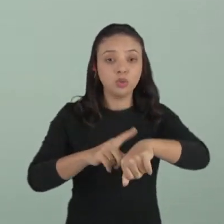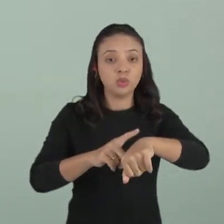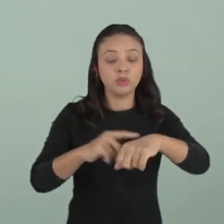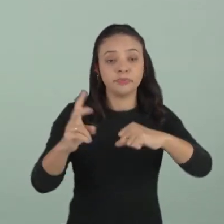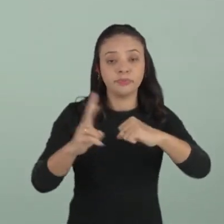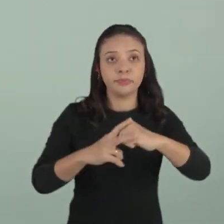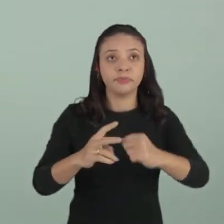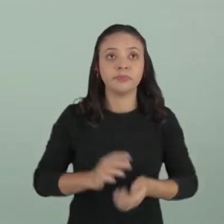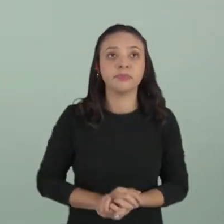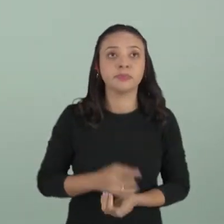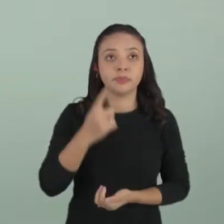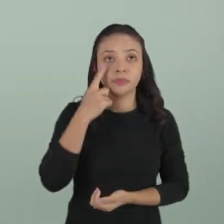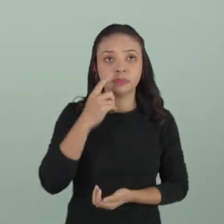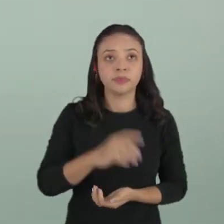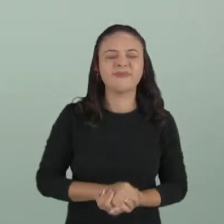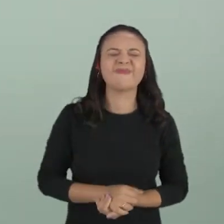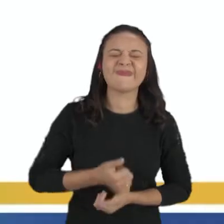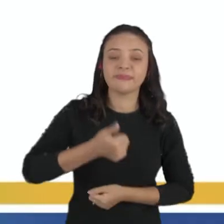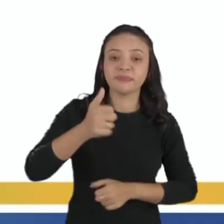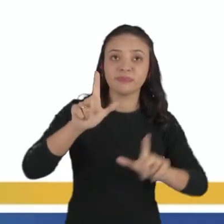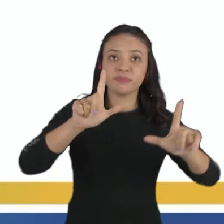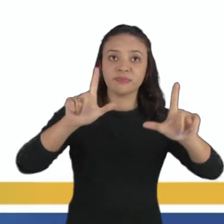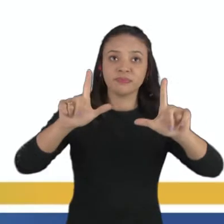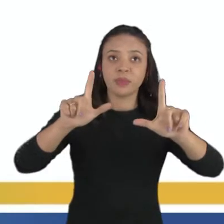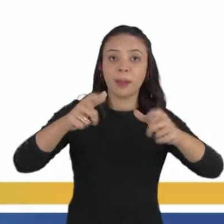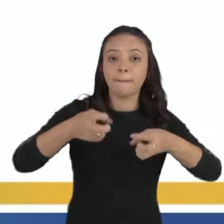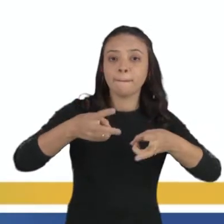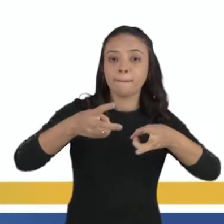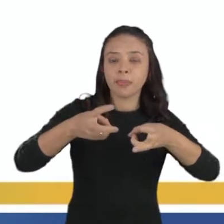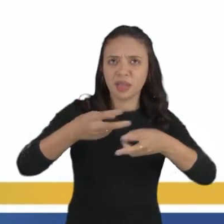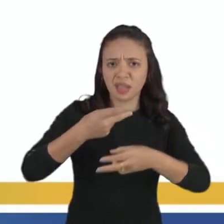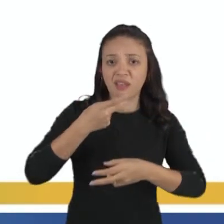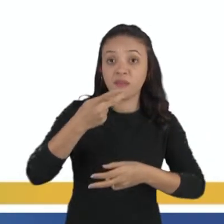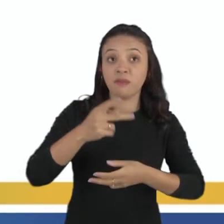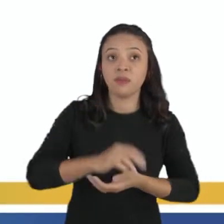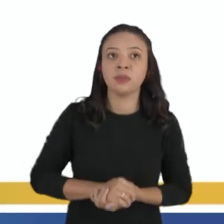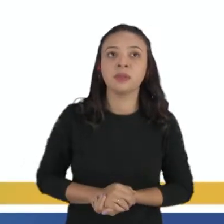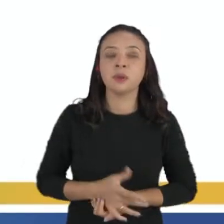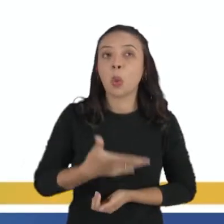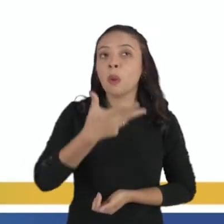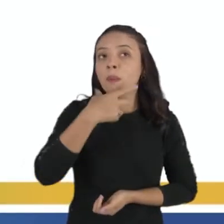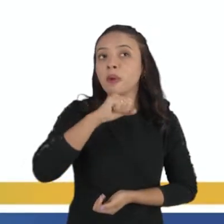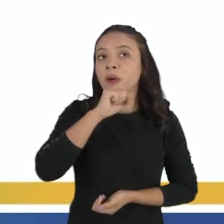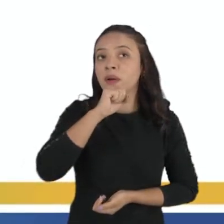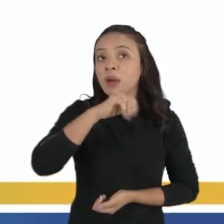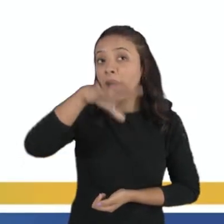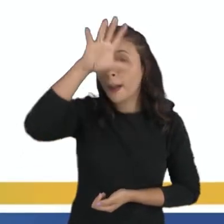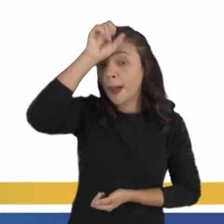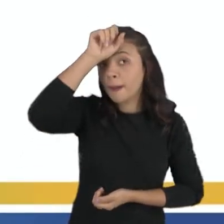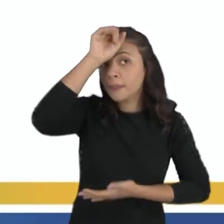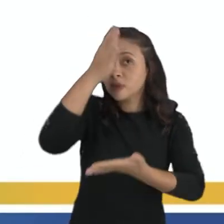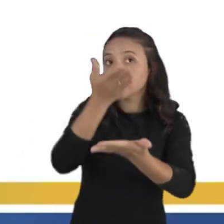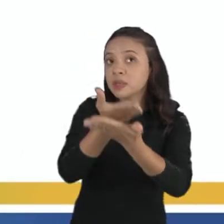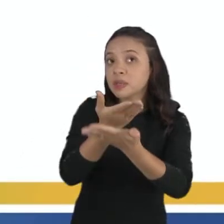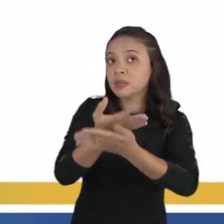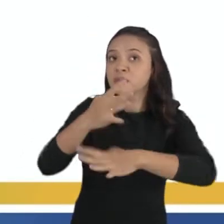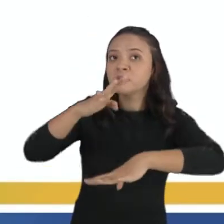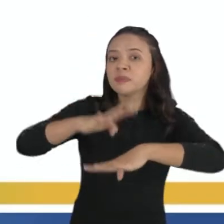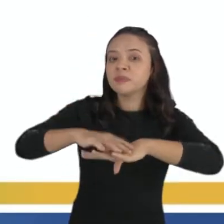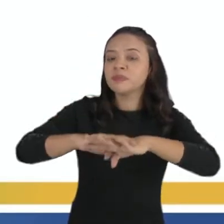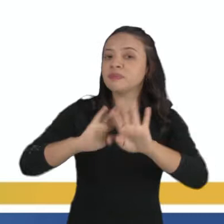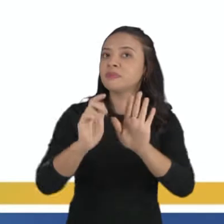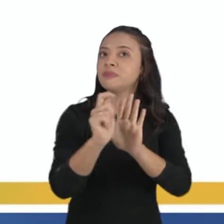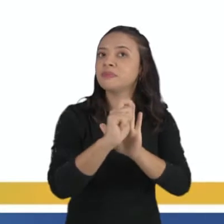tempo. Vamos lá, no primeiro quadrinho, vamos analisar essa fala. Pai, aprendi na aula de matemática